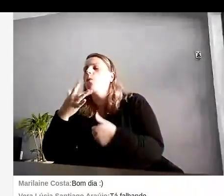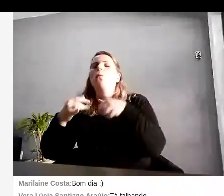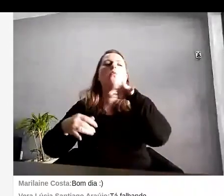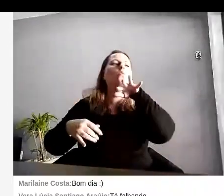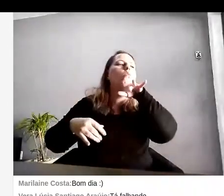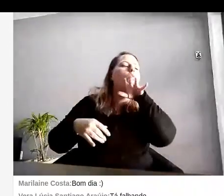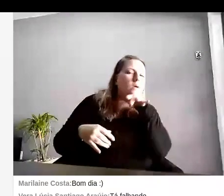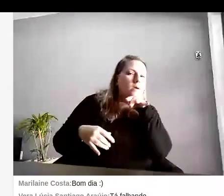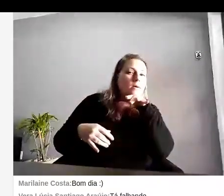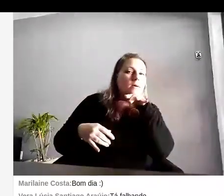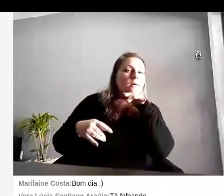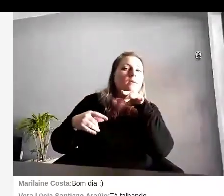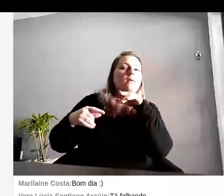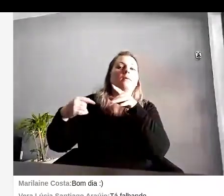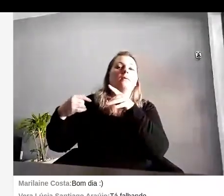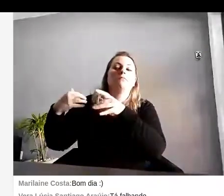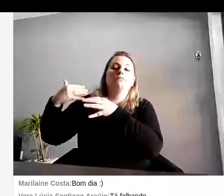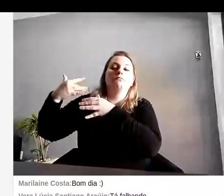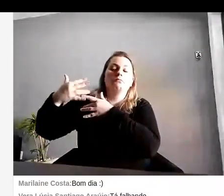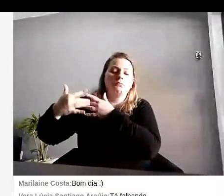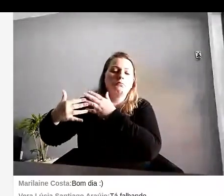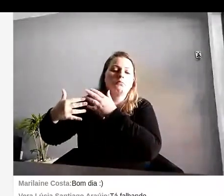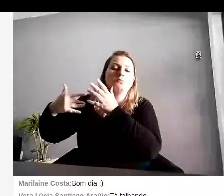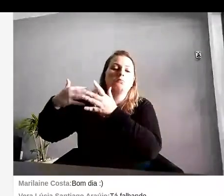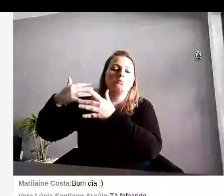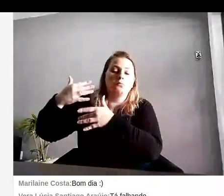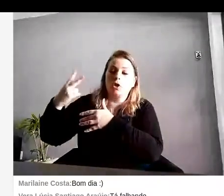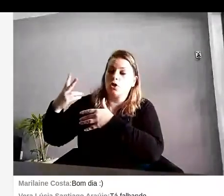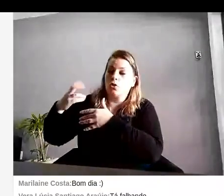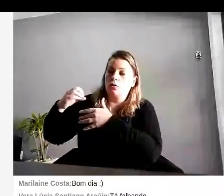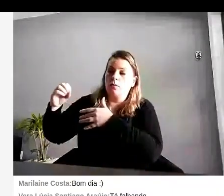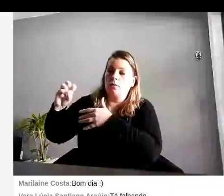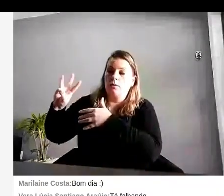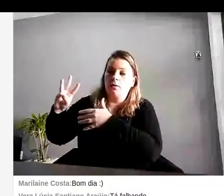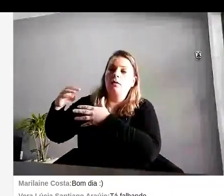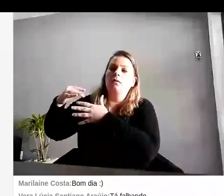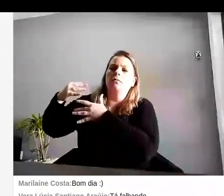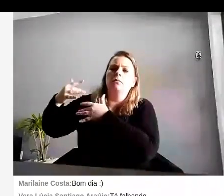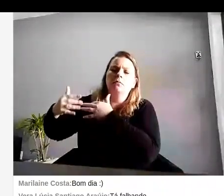Os anos foram se passando de alguma maneira,